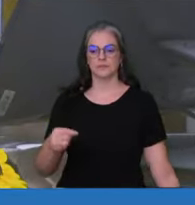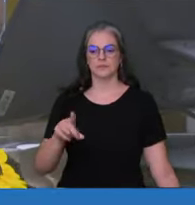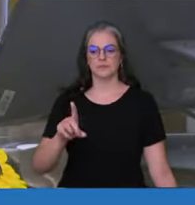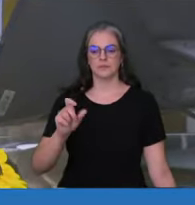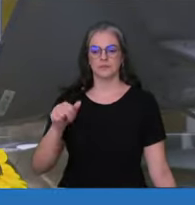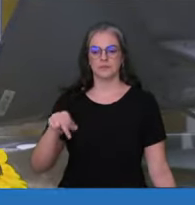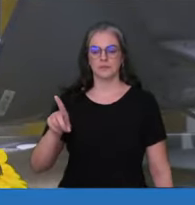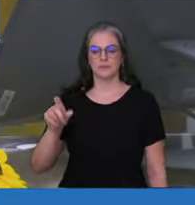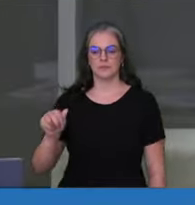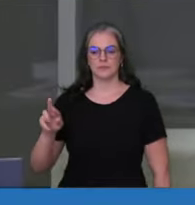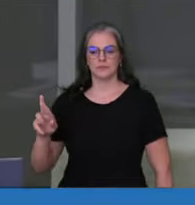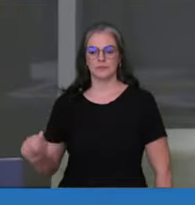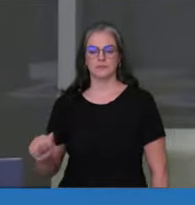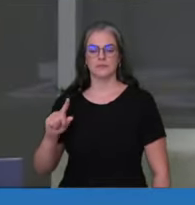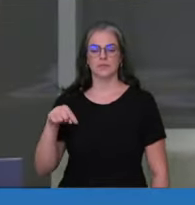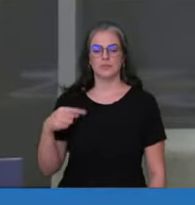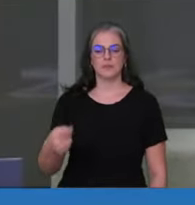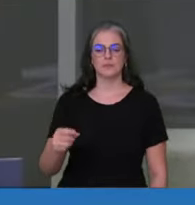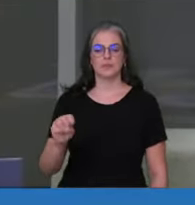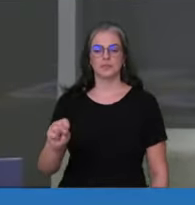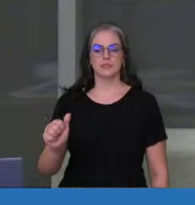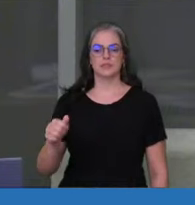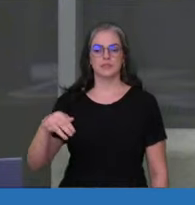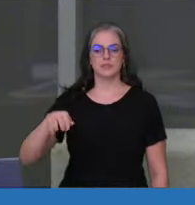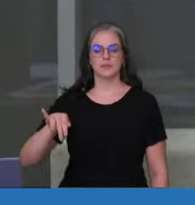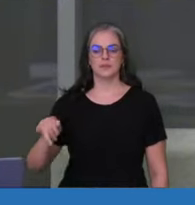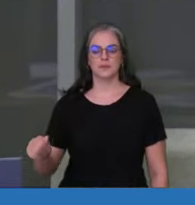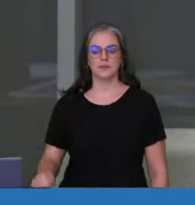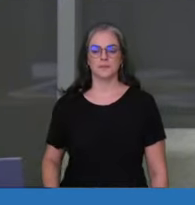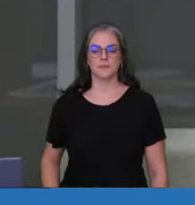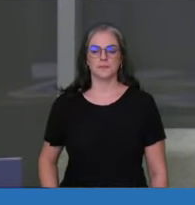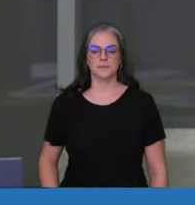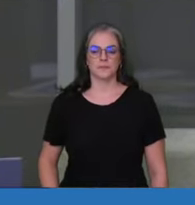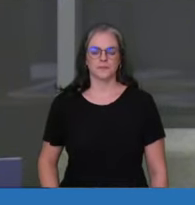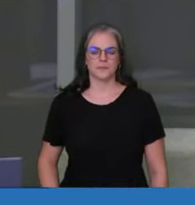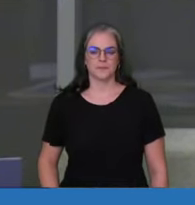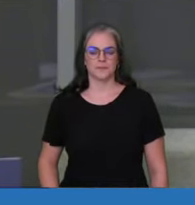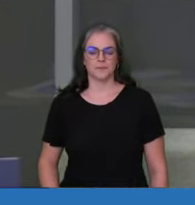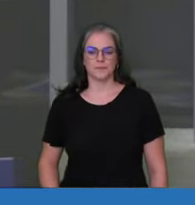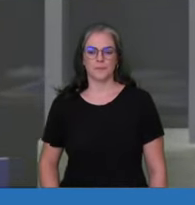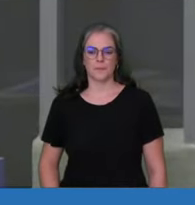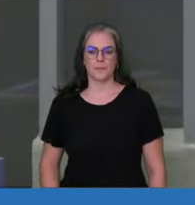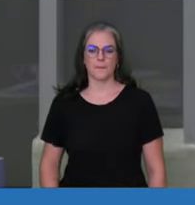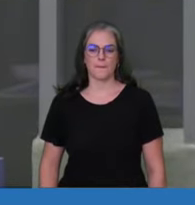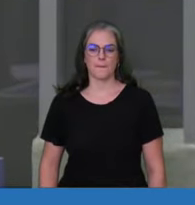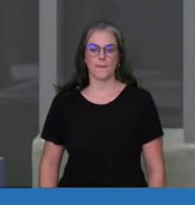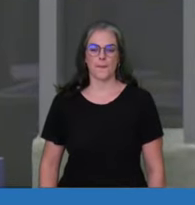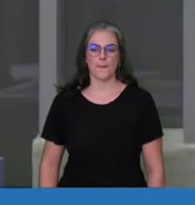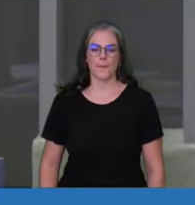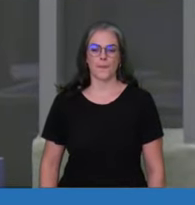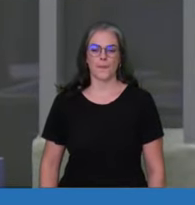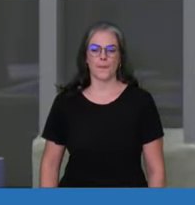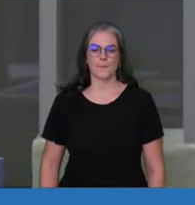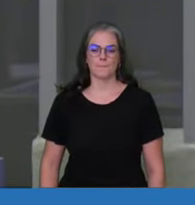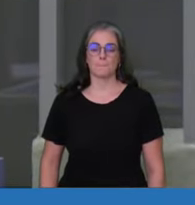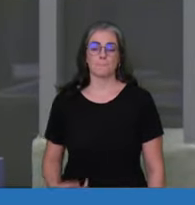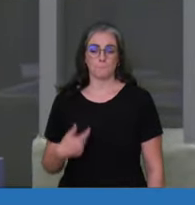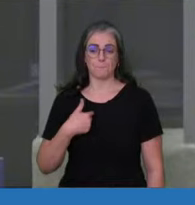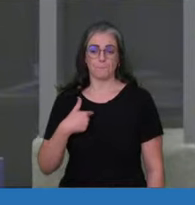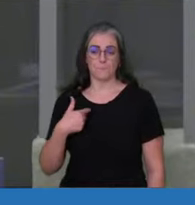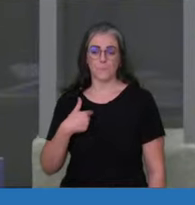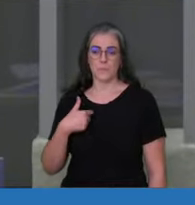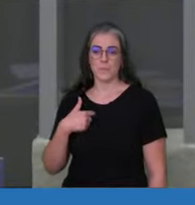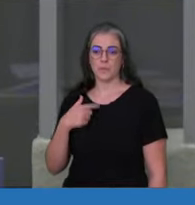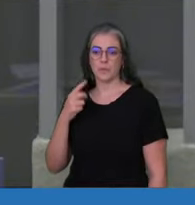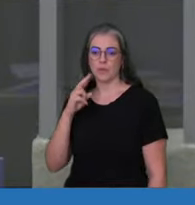Sâmia. Eu fui afixar esse girassol e, olhando a página